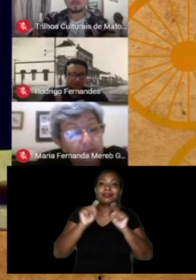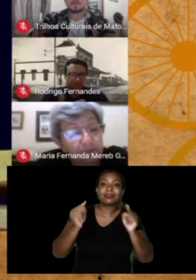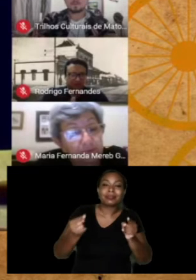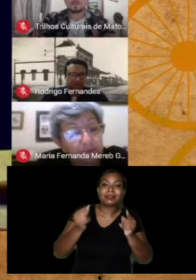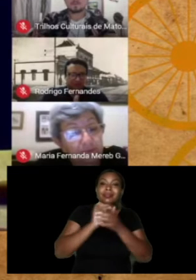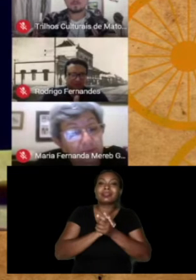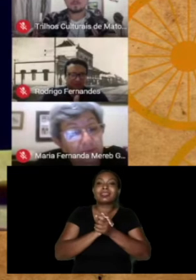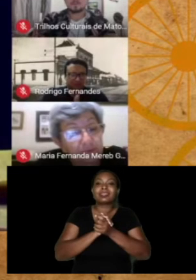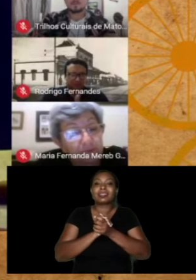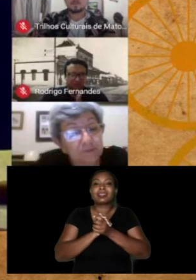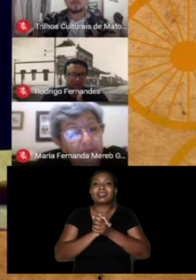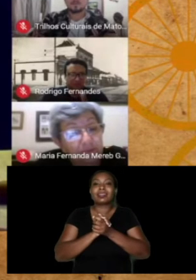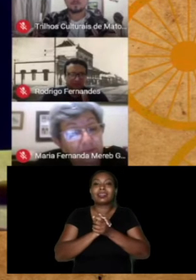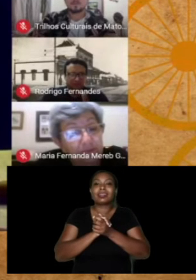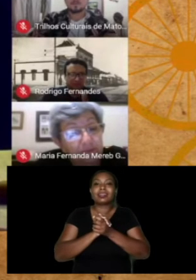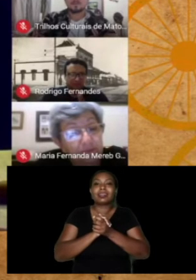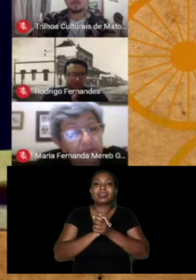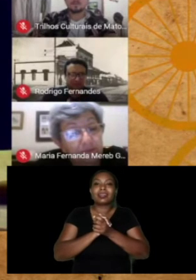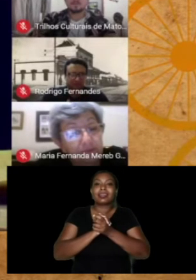mas